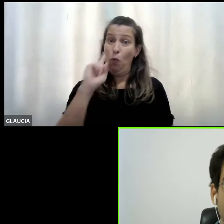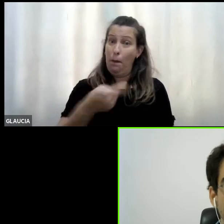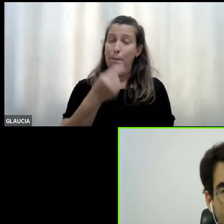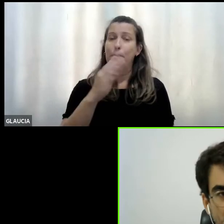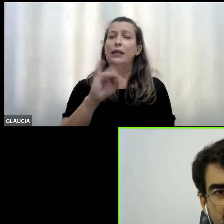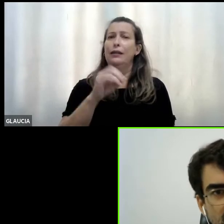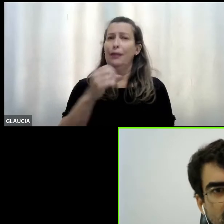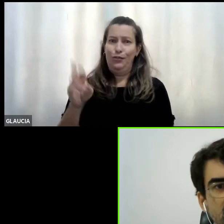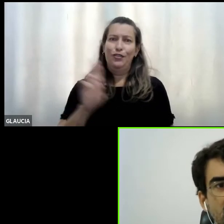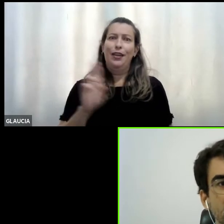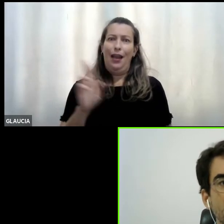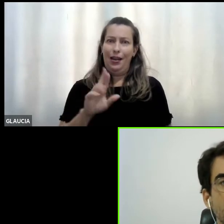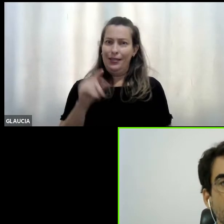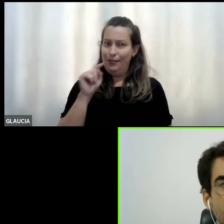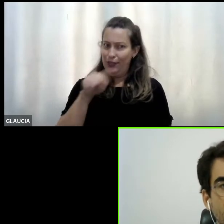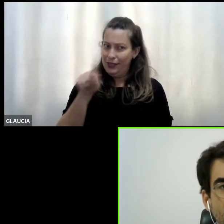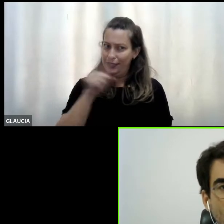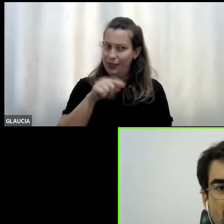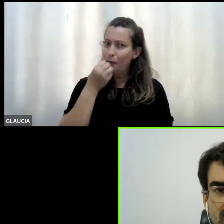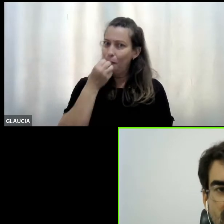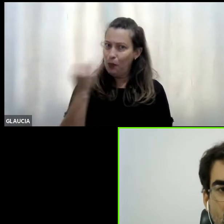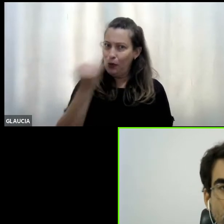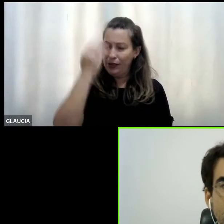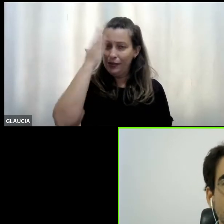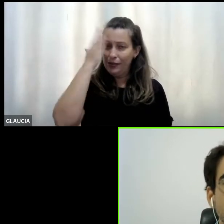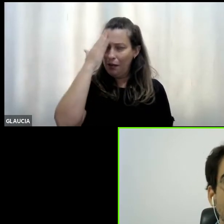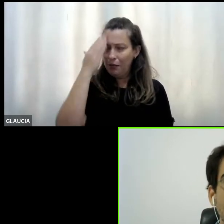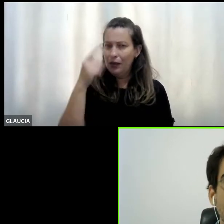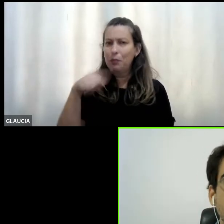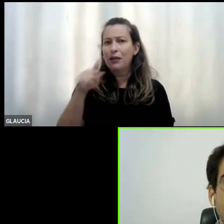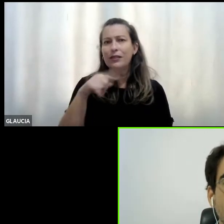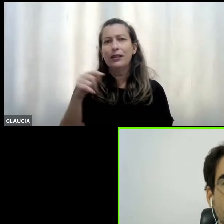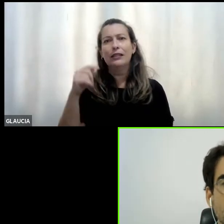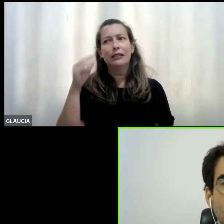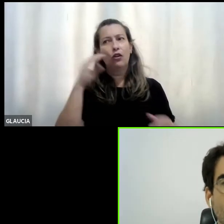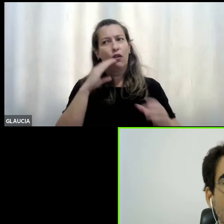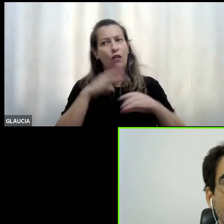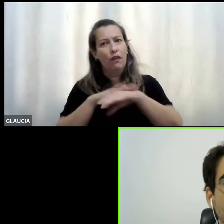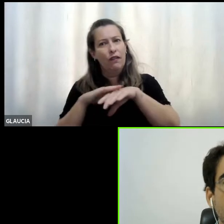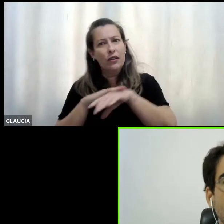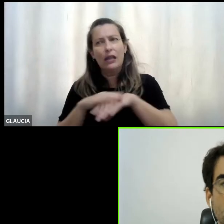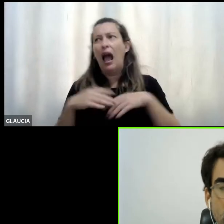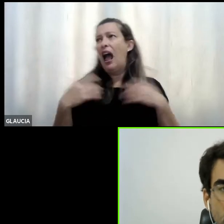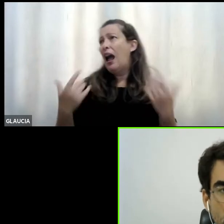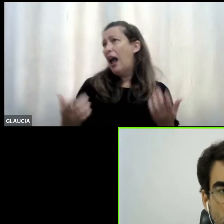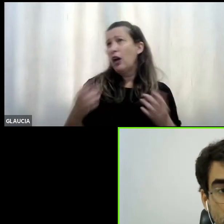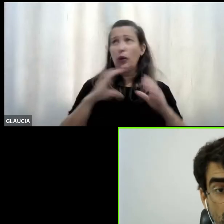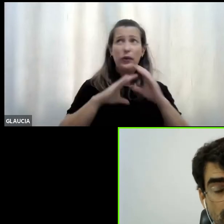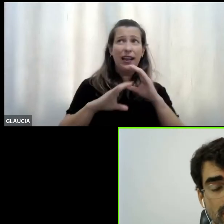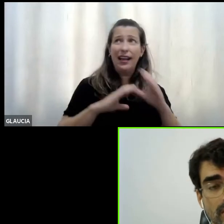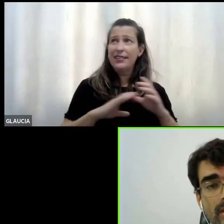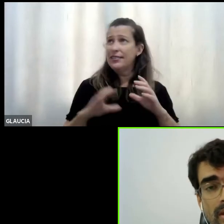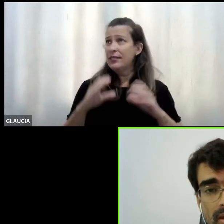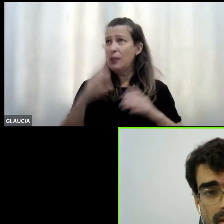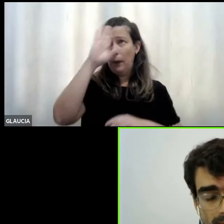que é importante ter para poder conversar quando as pessoas falam, não, mas a comunicação pública não tem que ter